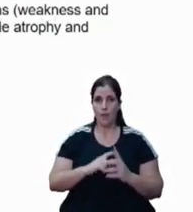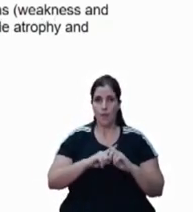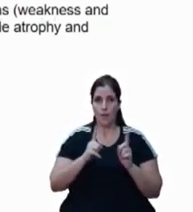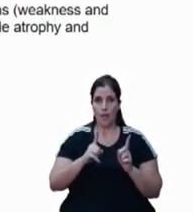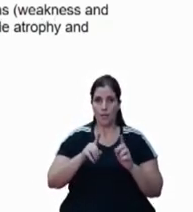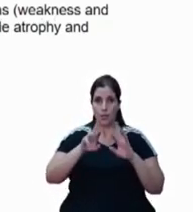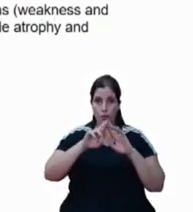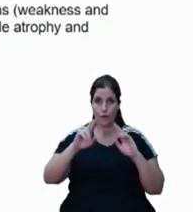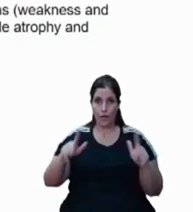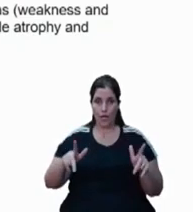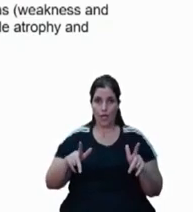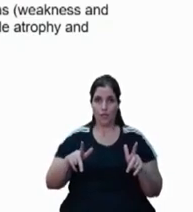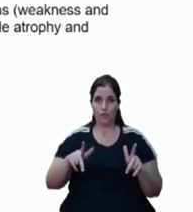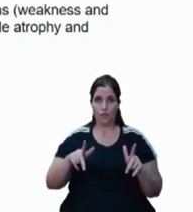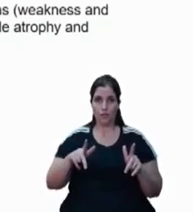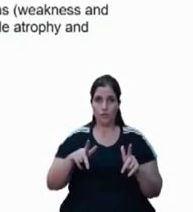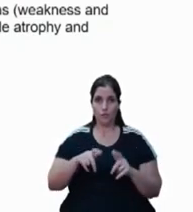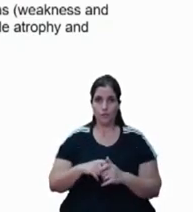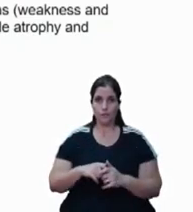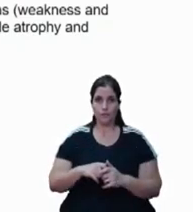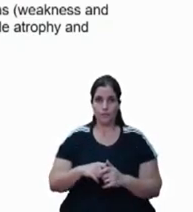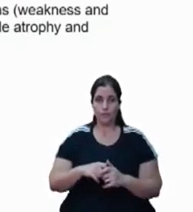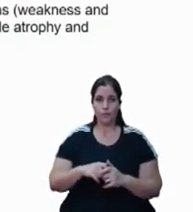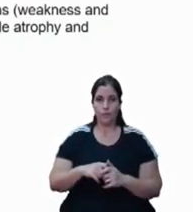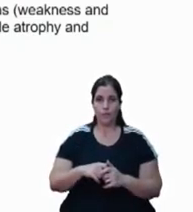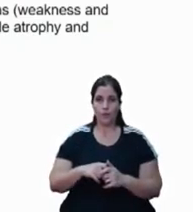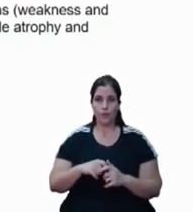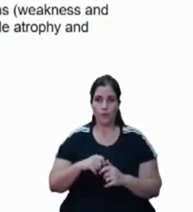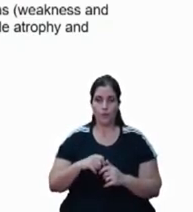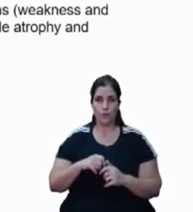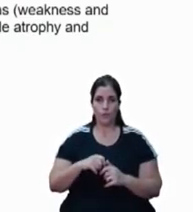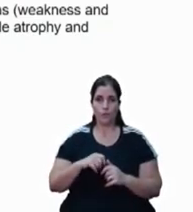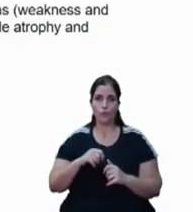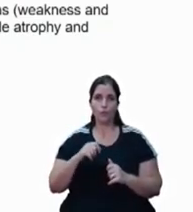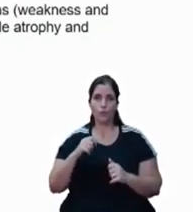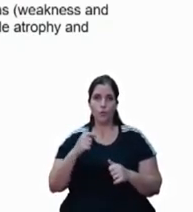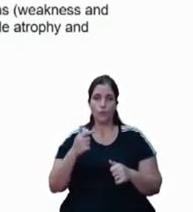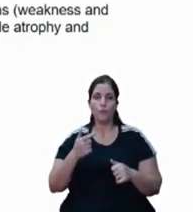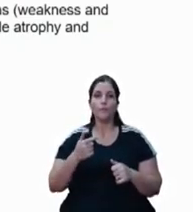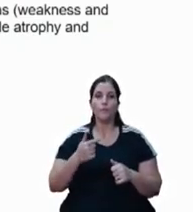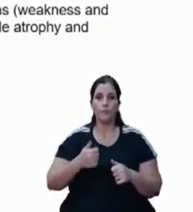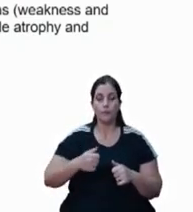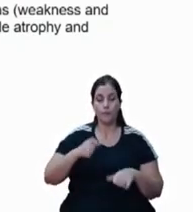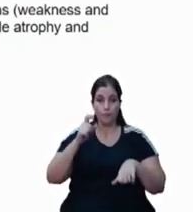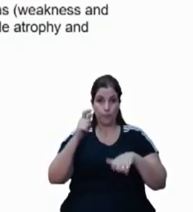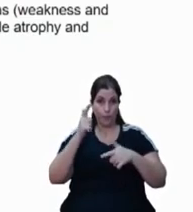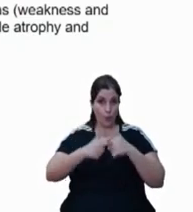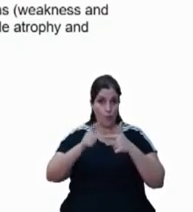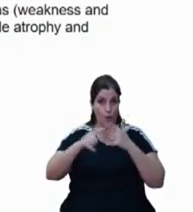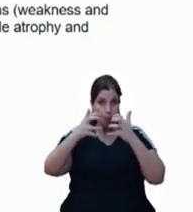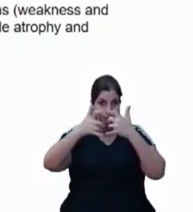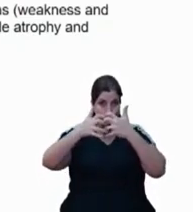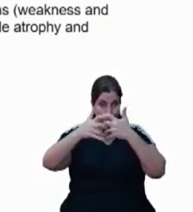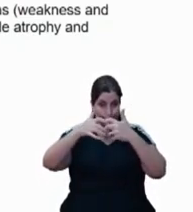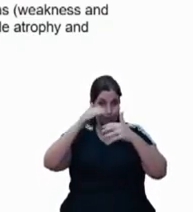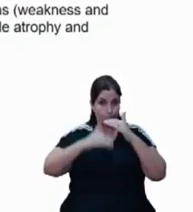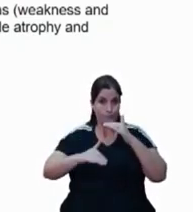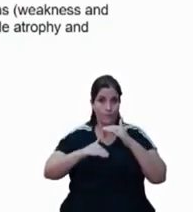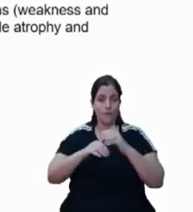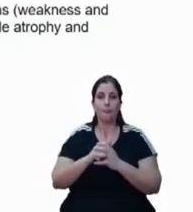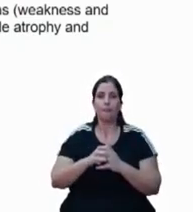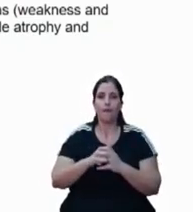diferem na magnitude do envolvimento do neurônio motor inferior, evidente como atrofia muscular